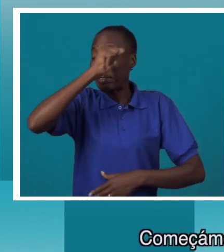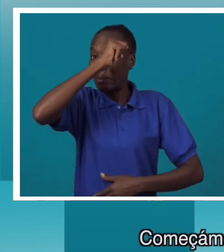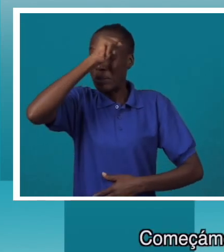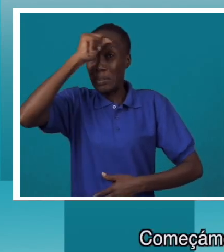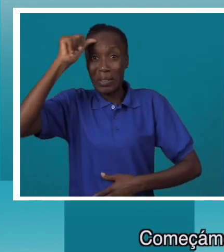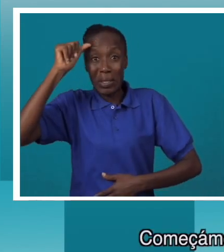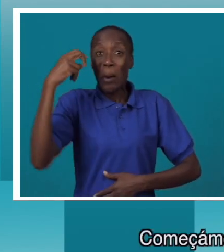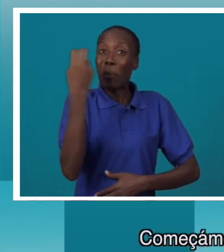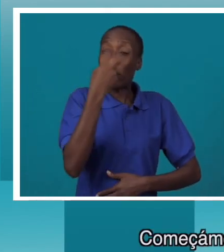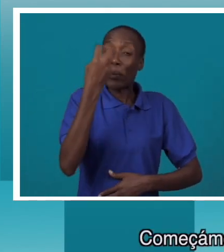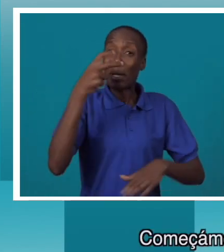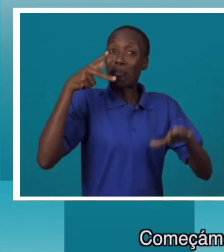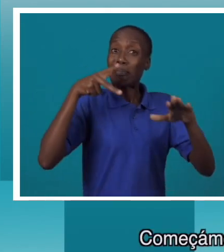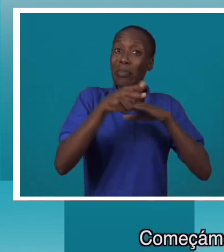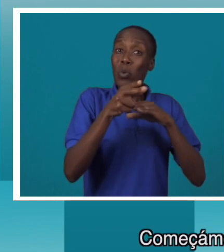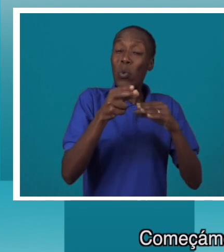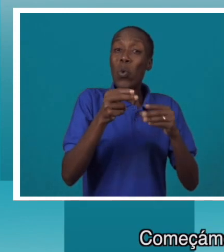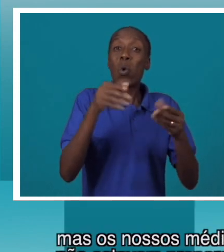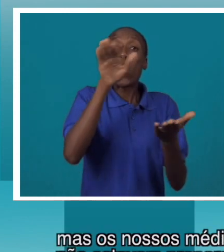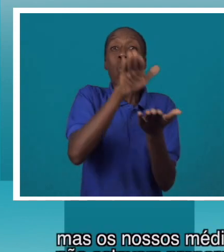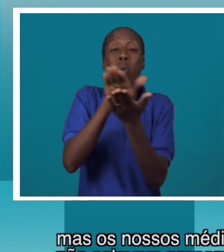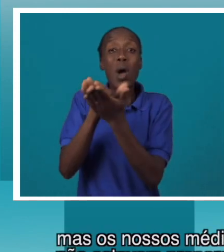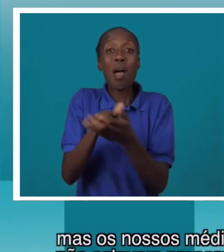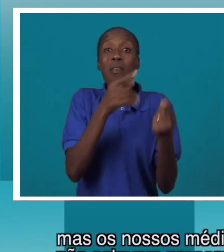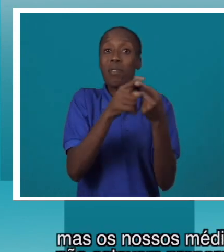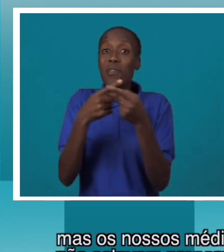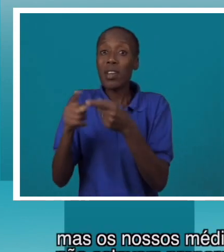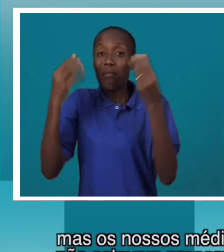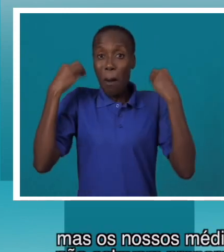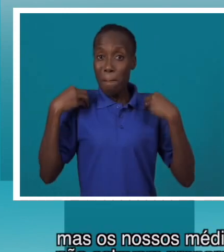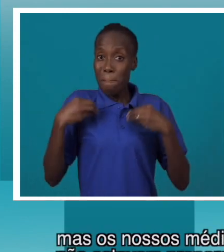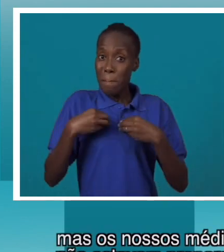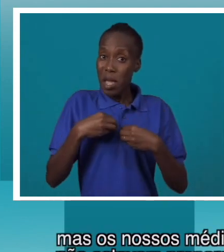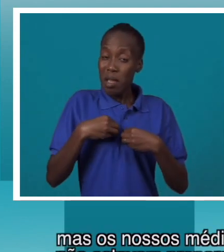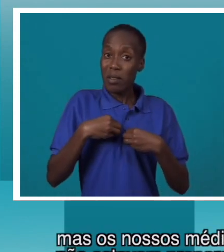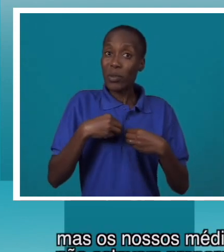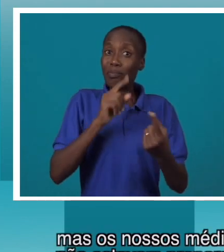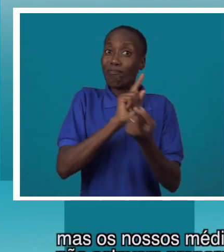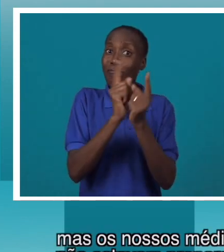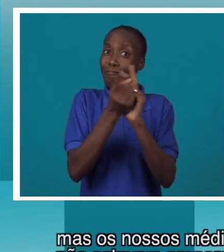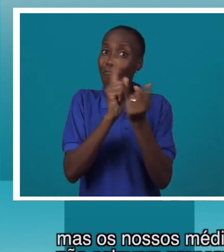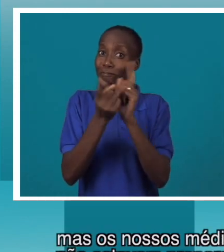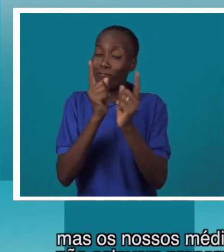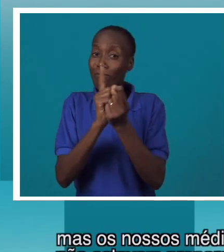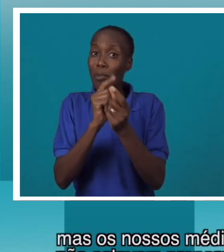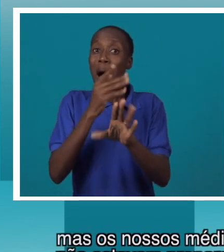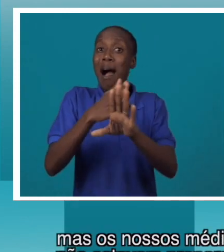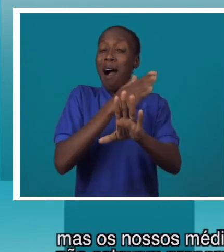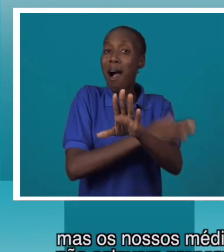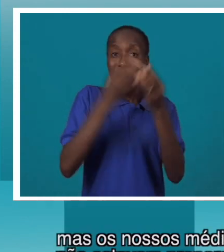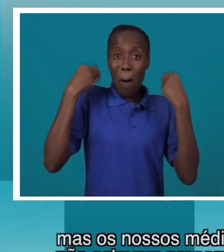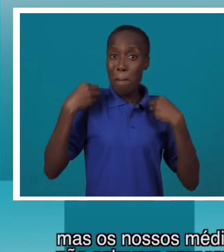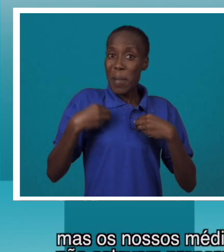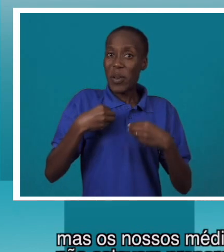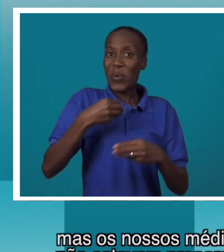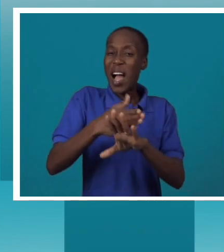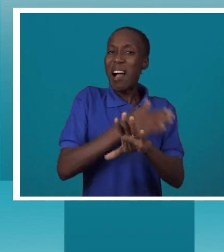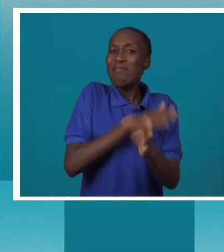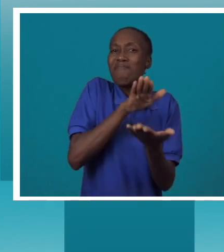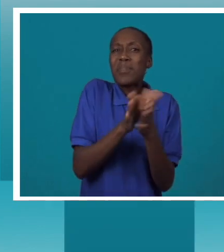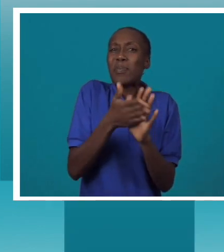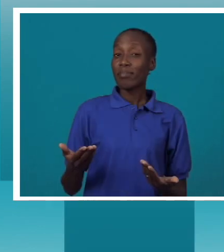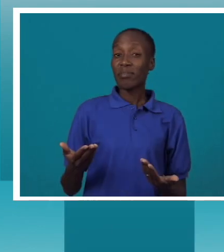Começamos por aqui há vários médicos mas aqui os nossos médicos não estão também nessa altura não estavam preparados para nos explicar o